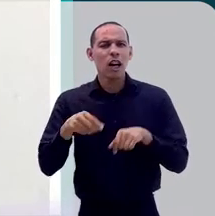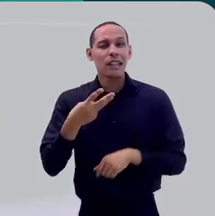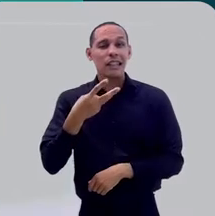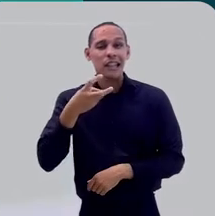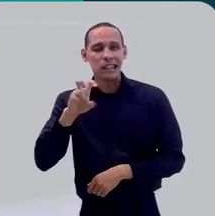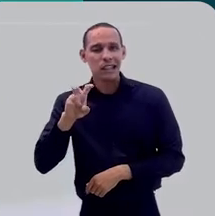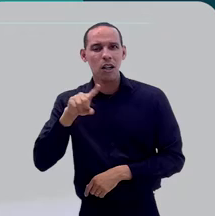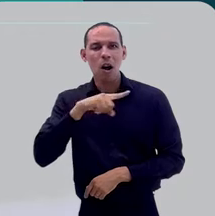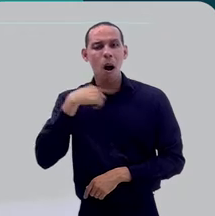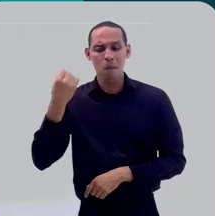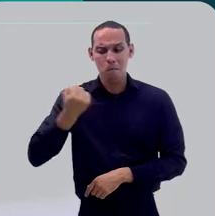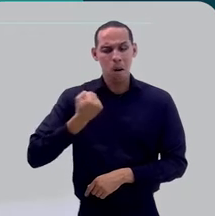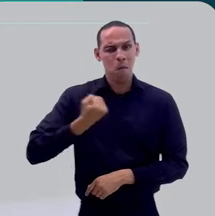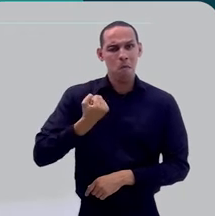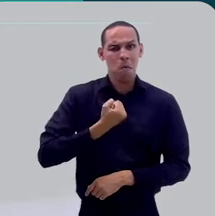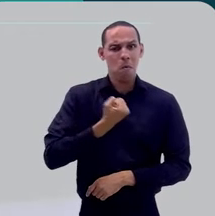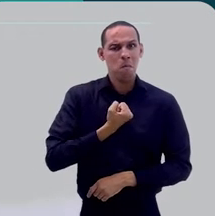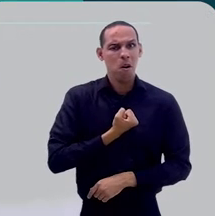suicídios.